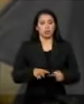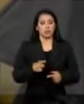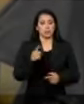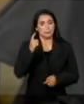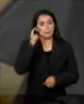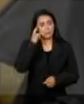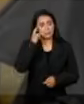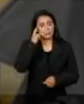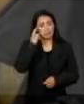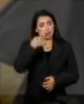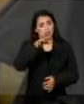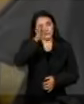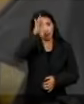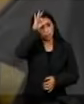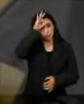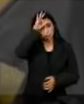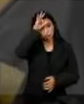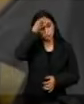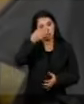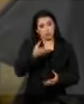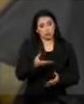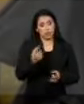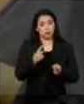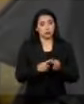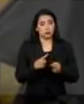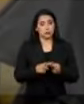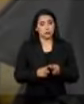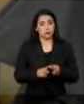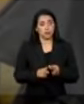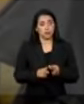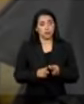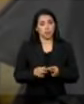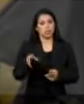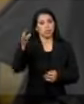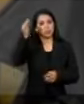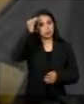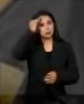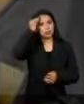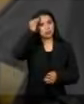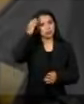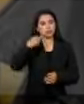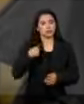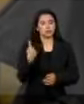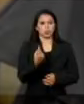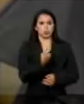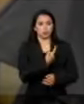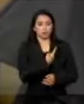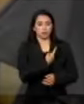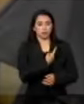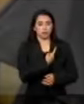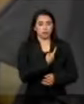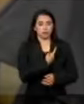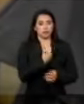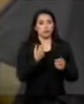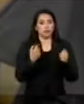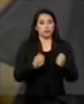inocência, porque entendemos nós que nós devemos respeitar o duplo